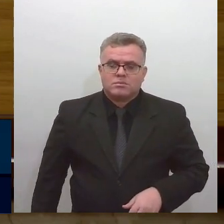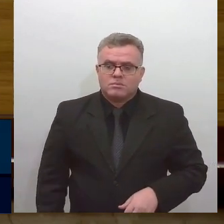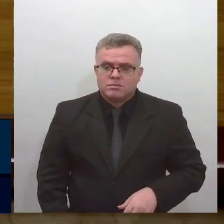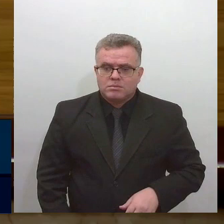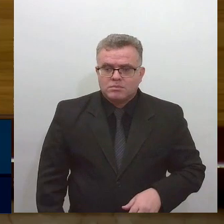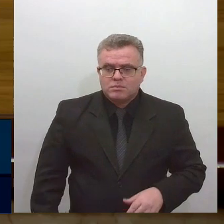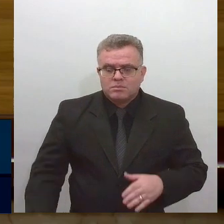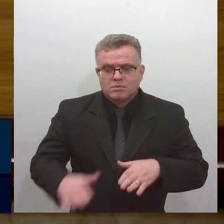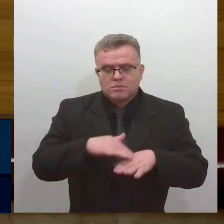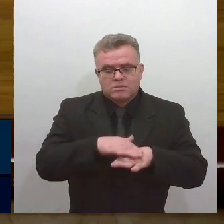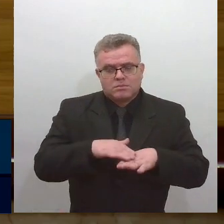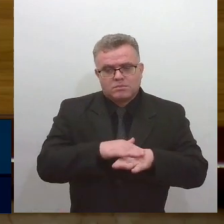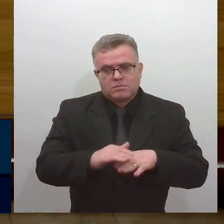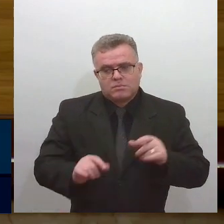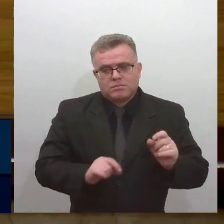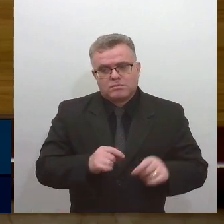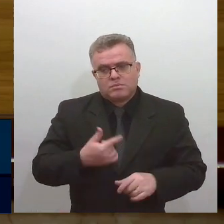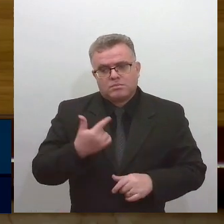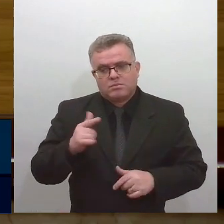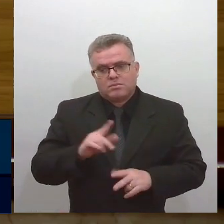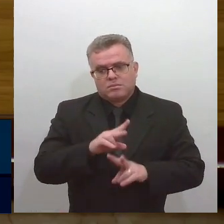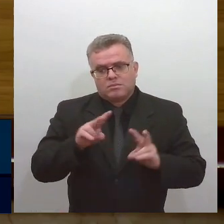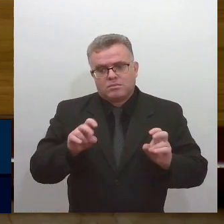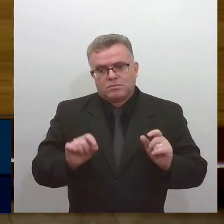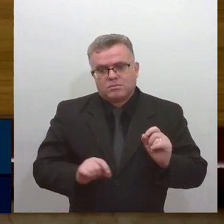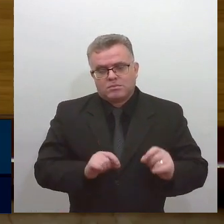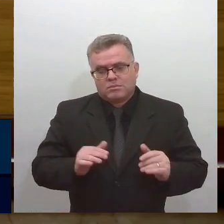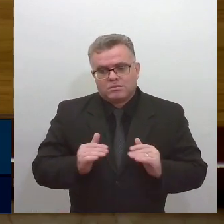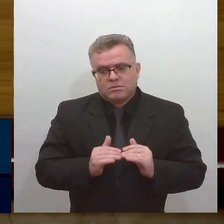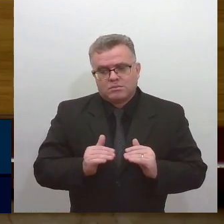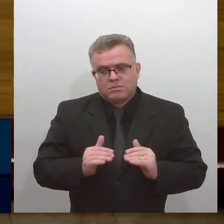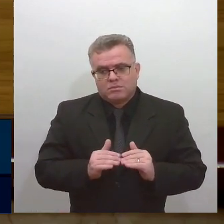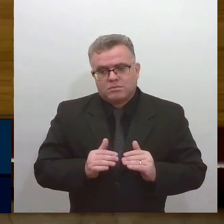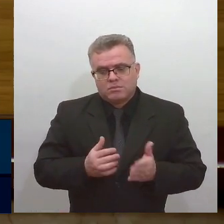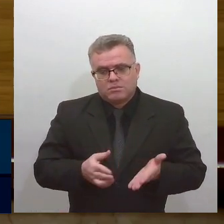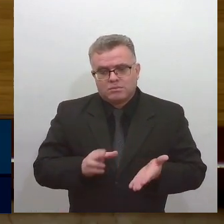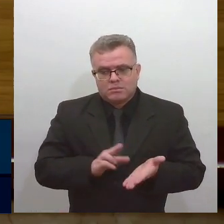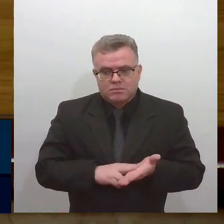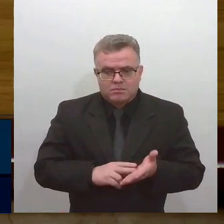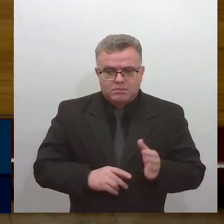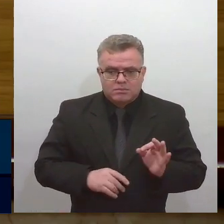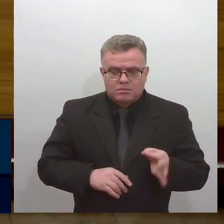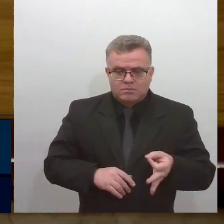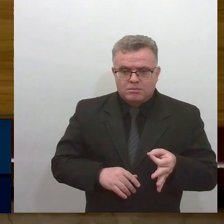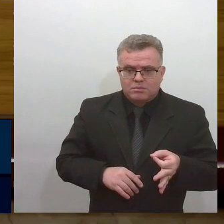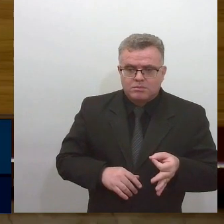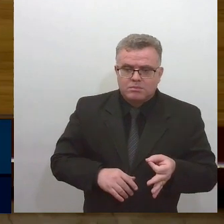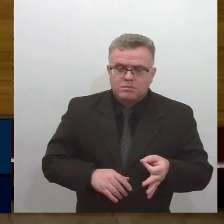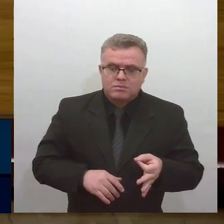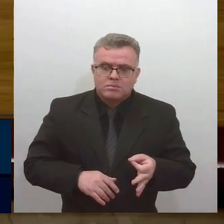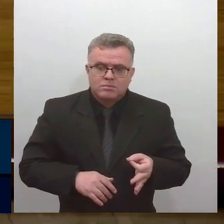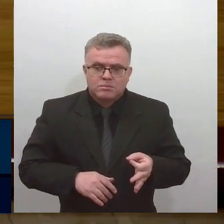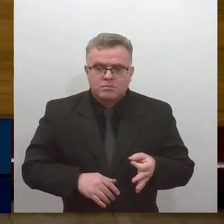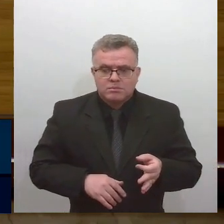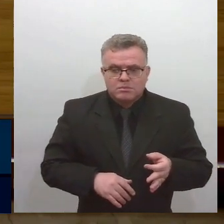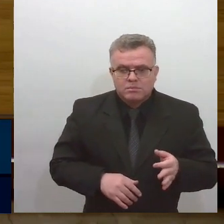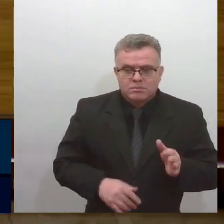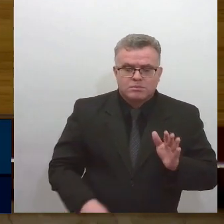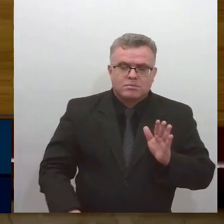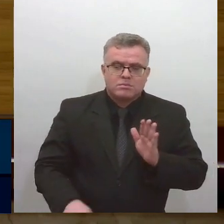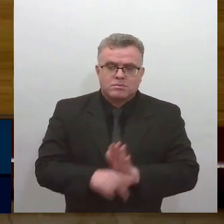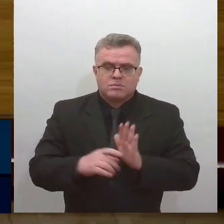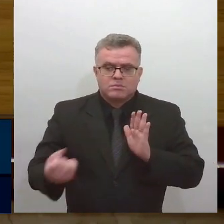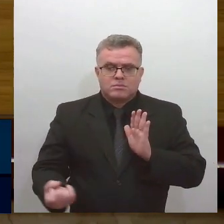já de outras questões porque eh o patrimônio público é tipo a casa da gente né